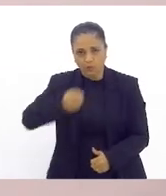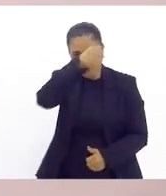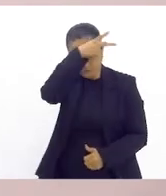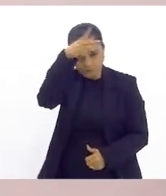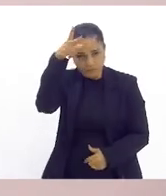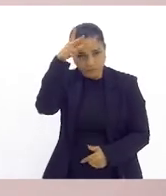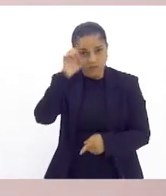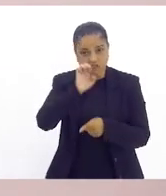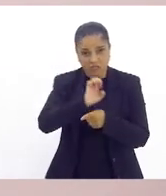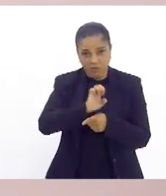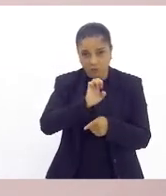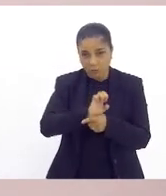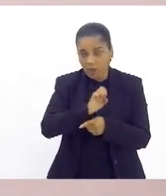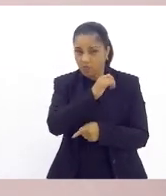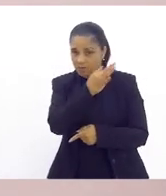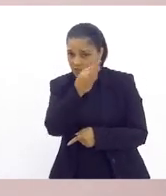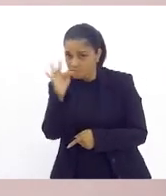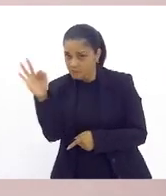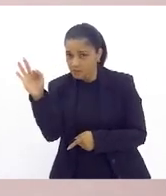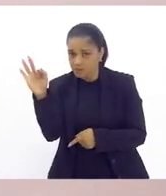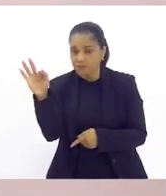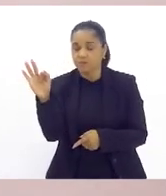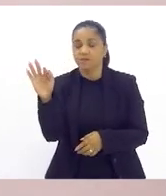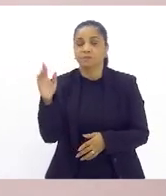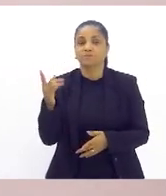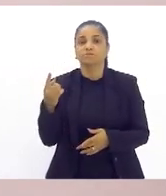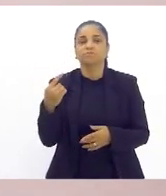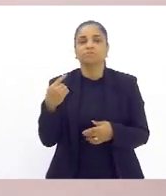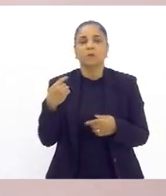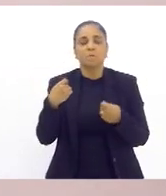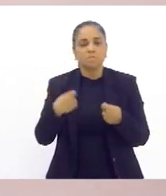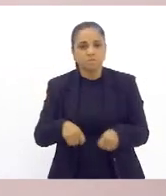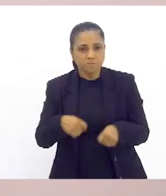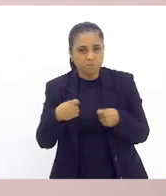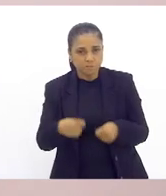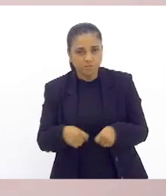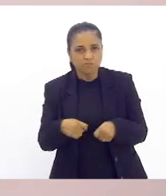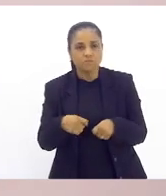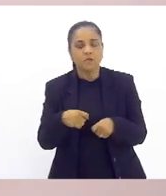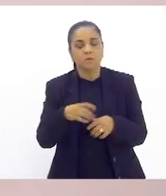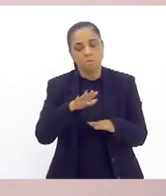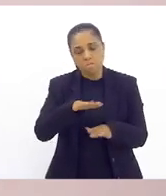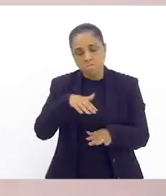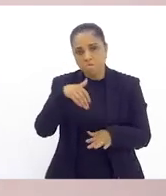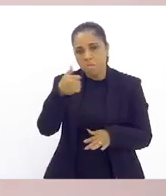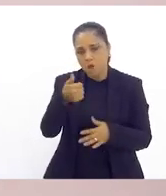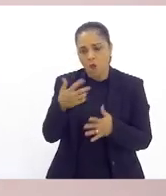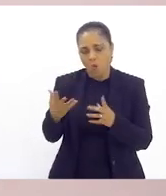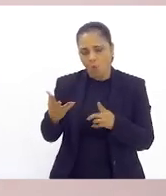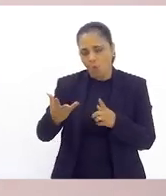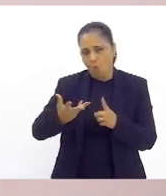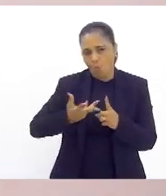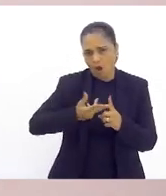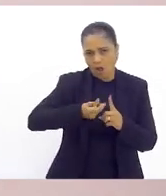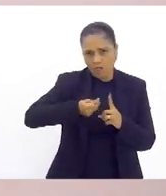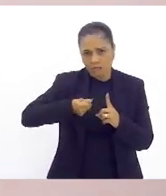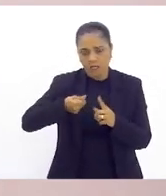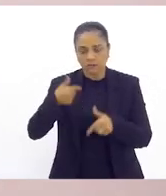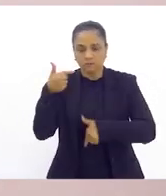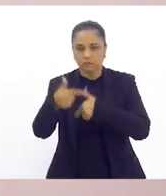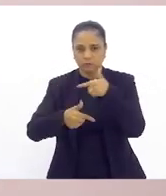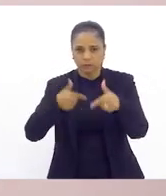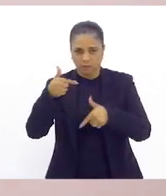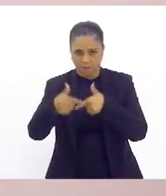para tentar chegar a um ponto a um ponto que leva uma melhora na prestação da qualidade de serviço tá